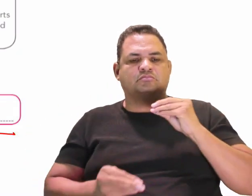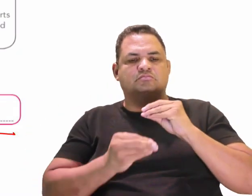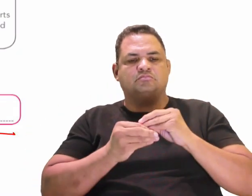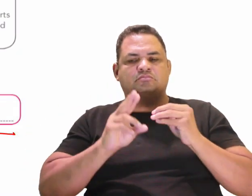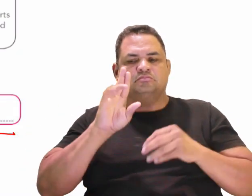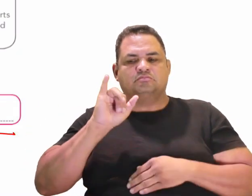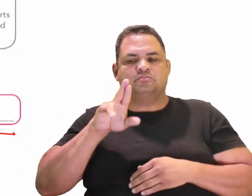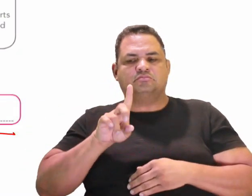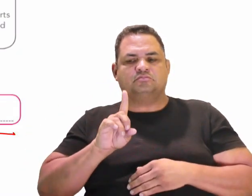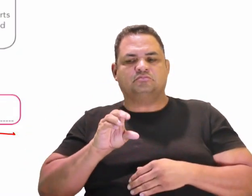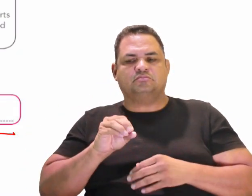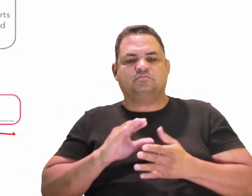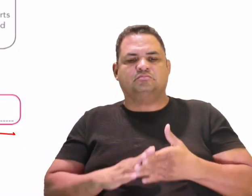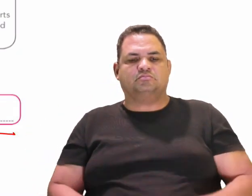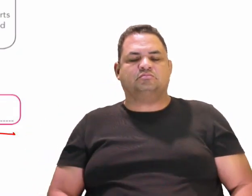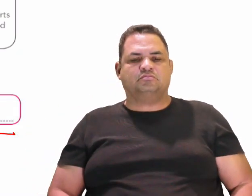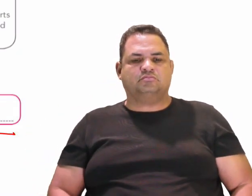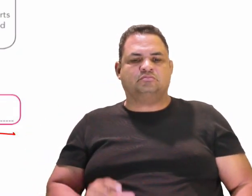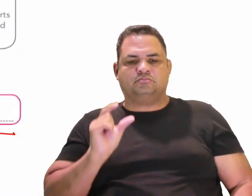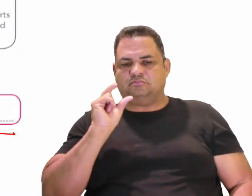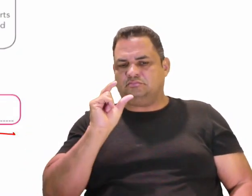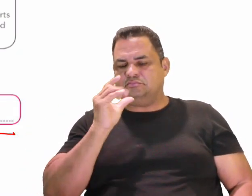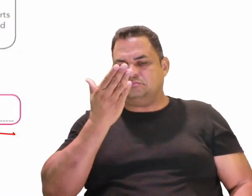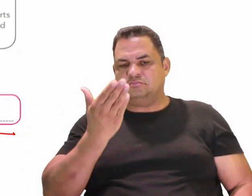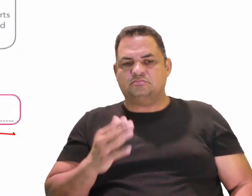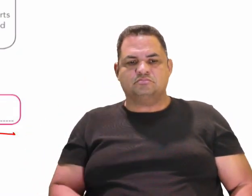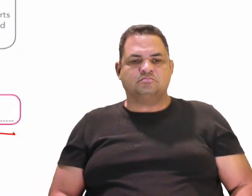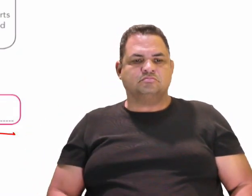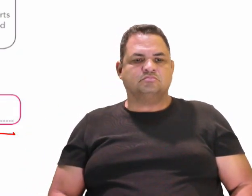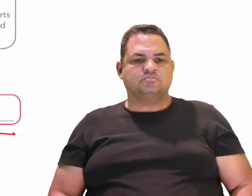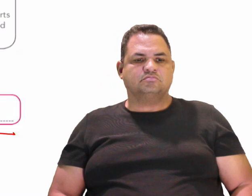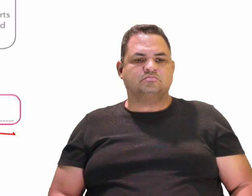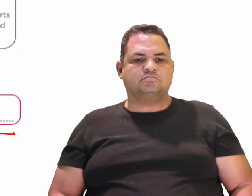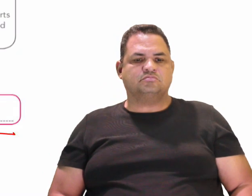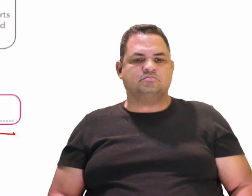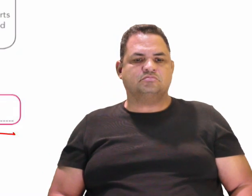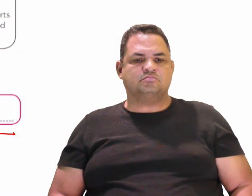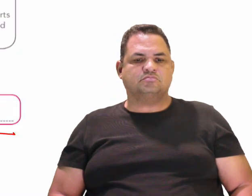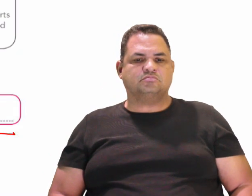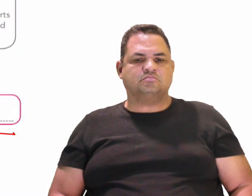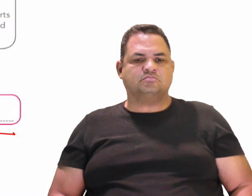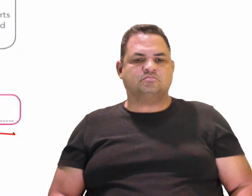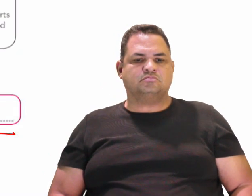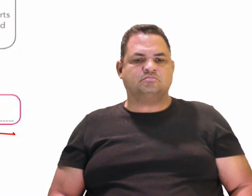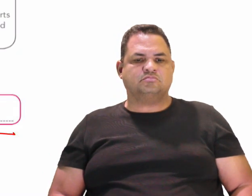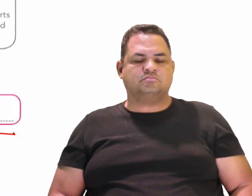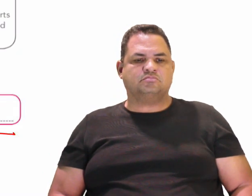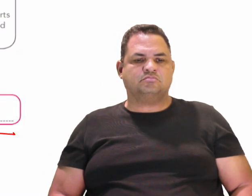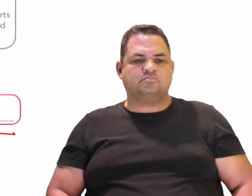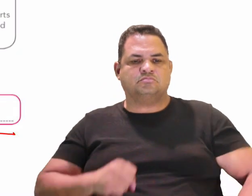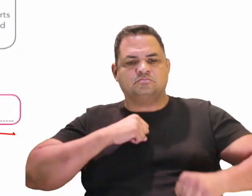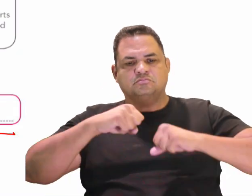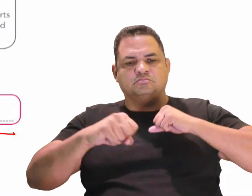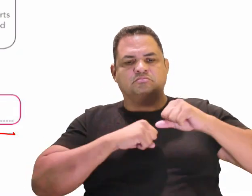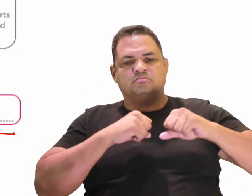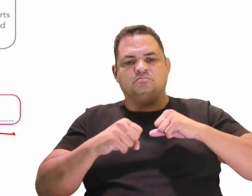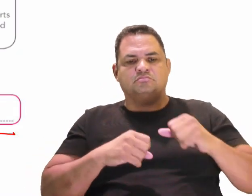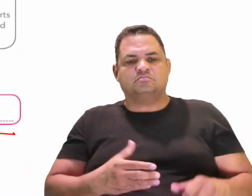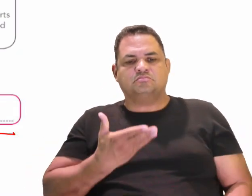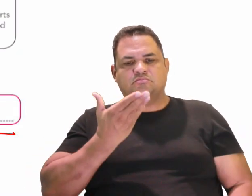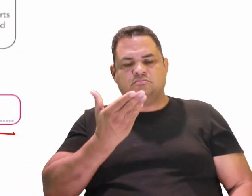o meu ing. Então fica running, de uma palavra pequena ele fica grandona desse jeito. Então go running é o ir correr,